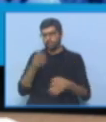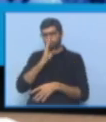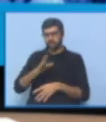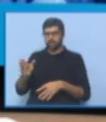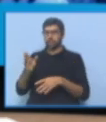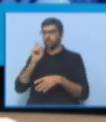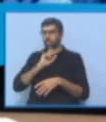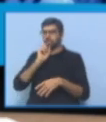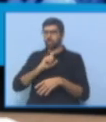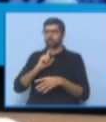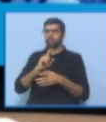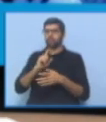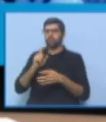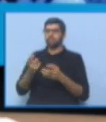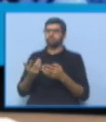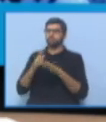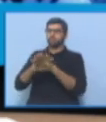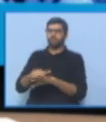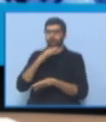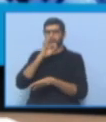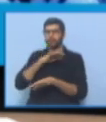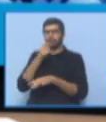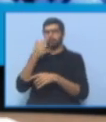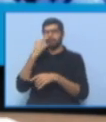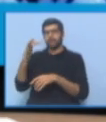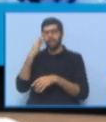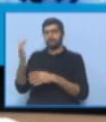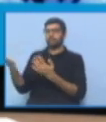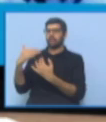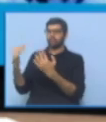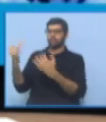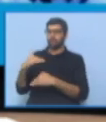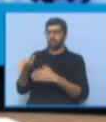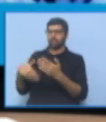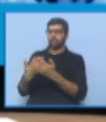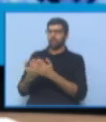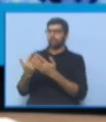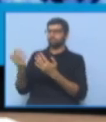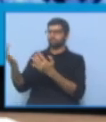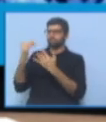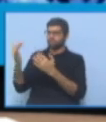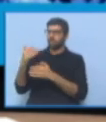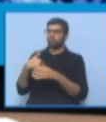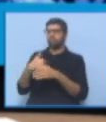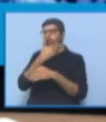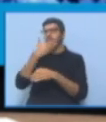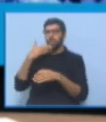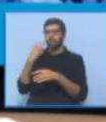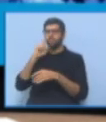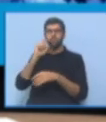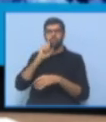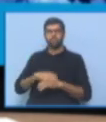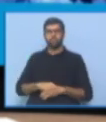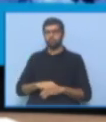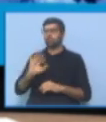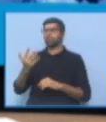a possibilidade de haver regrupamento familiar por parte de migrantes, de maneira que as migrações se façam de forma ordeira e segura. Aquilo